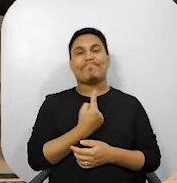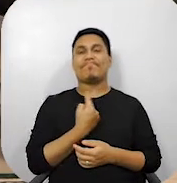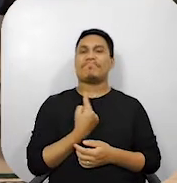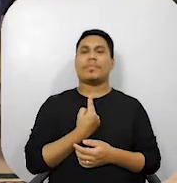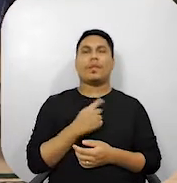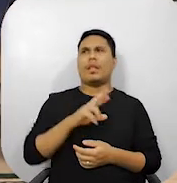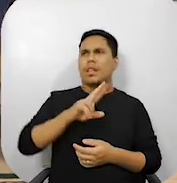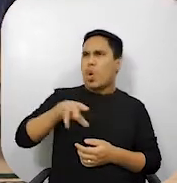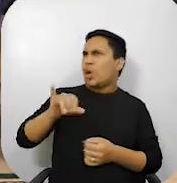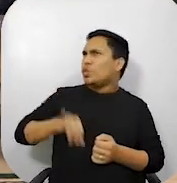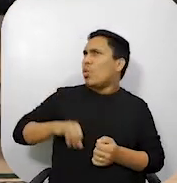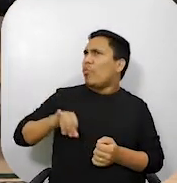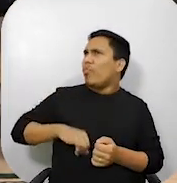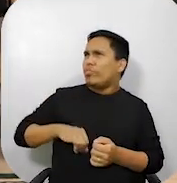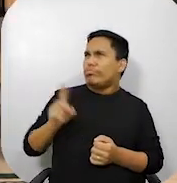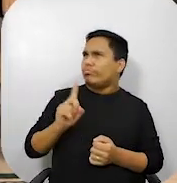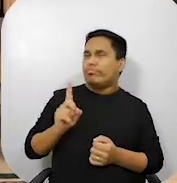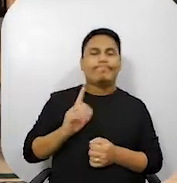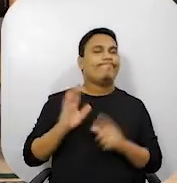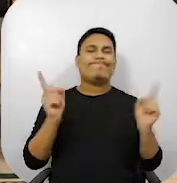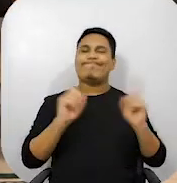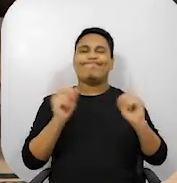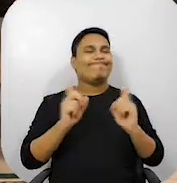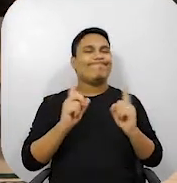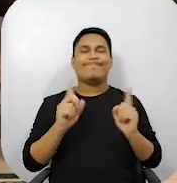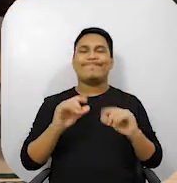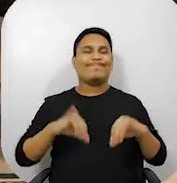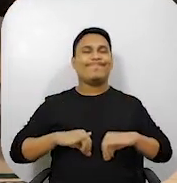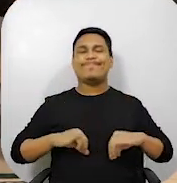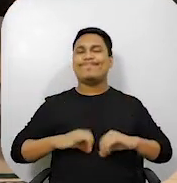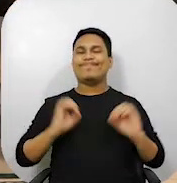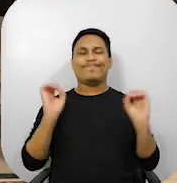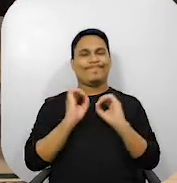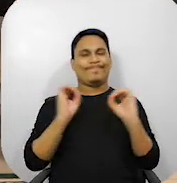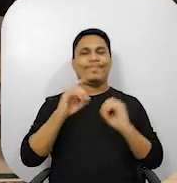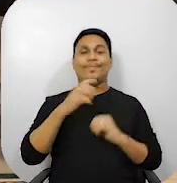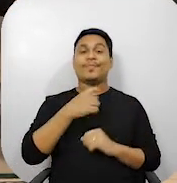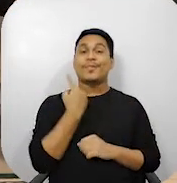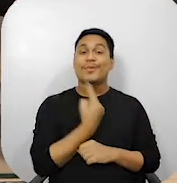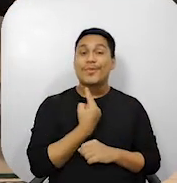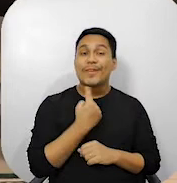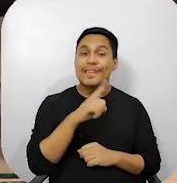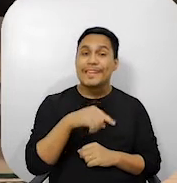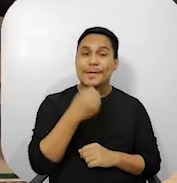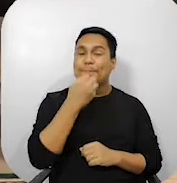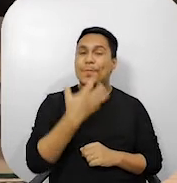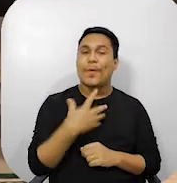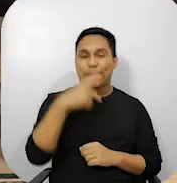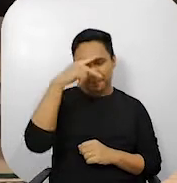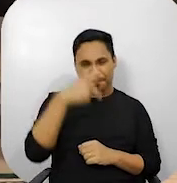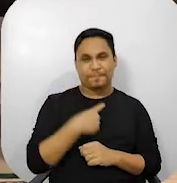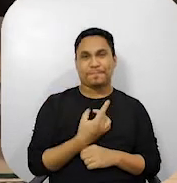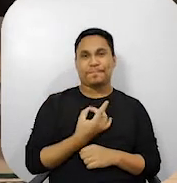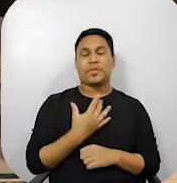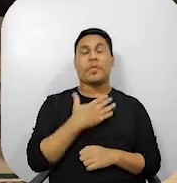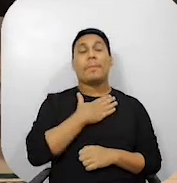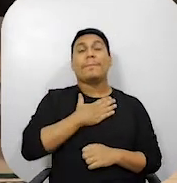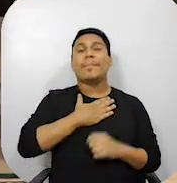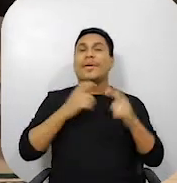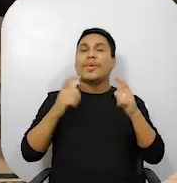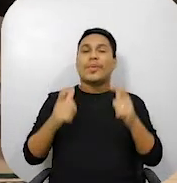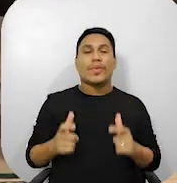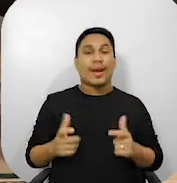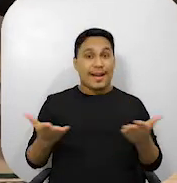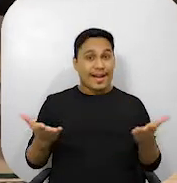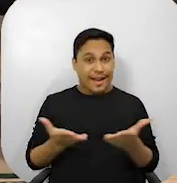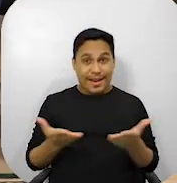realidade sofrida Não de jeito nenhum bem um nenhum eu até eu gosto de ter meu canto gosto de quando